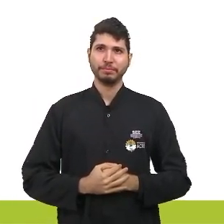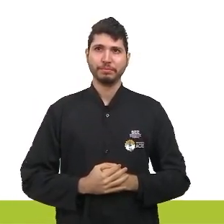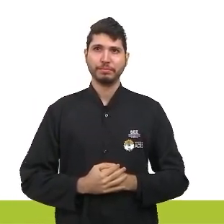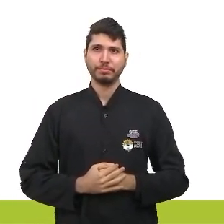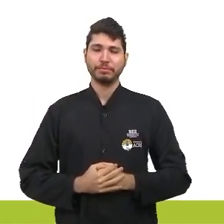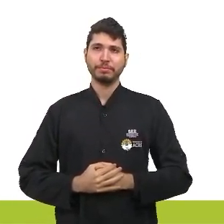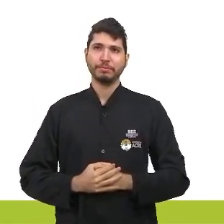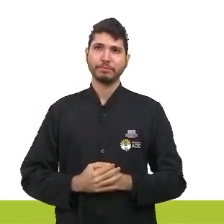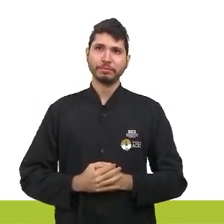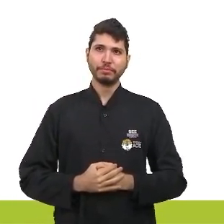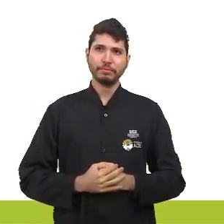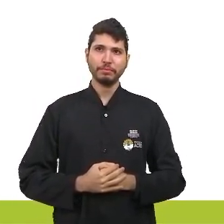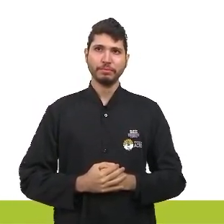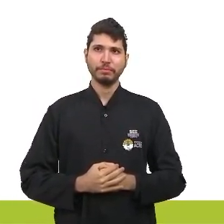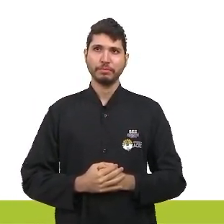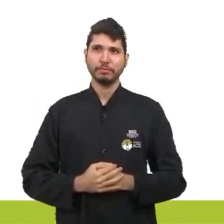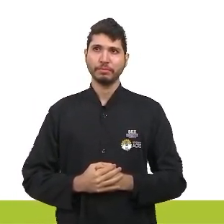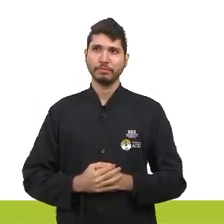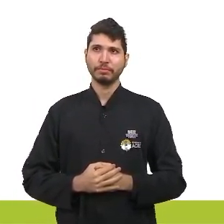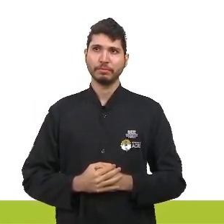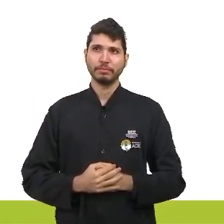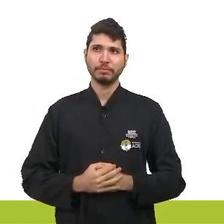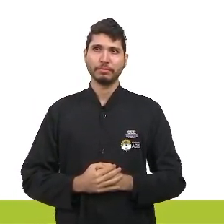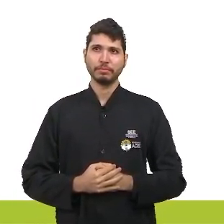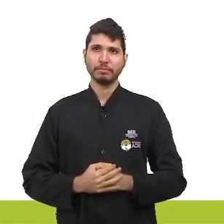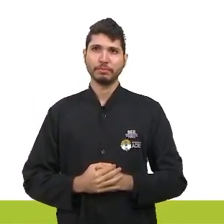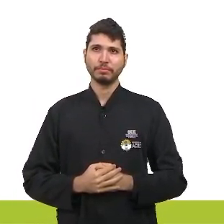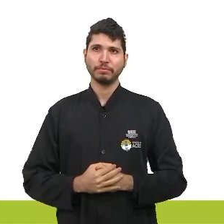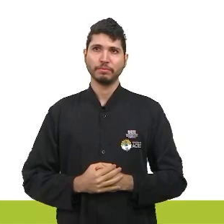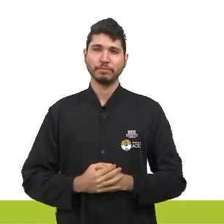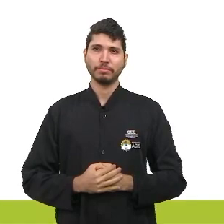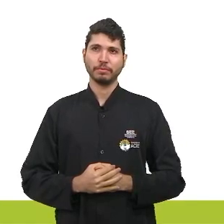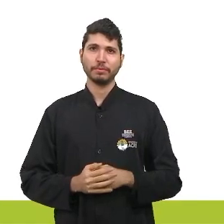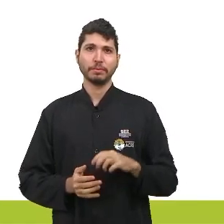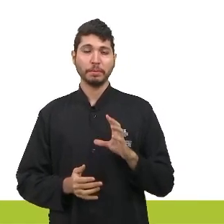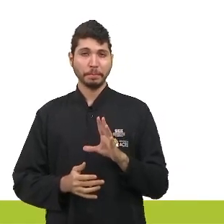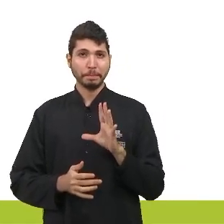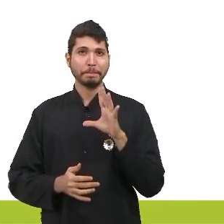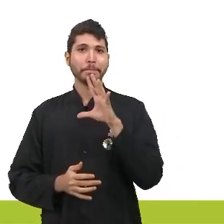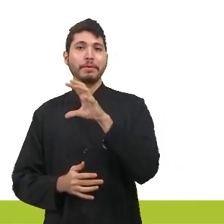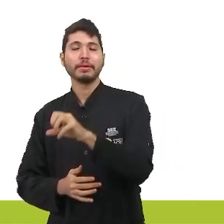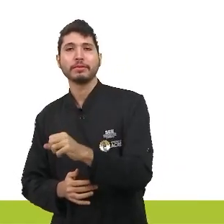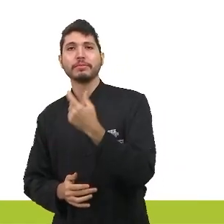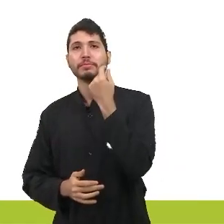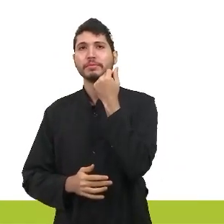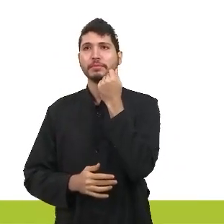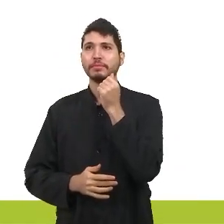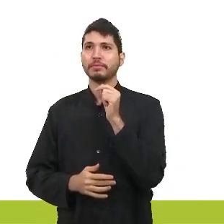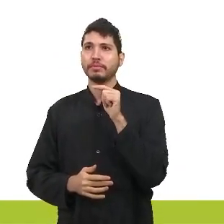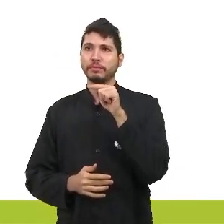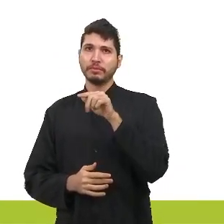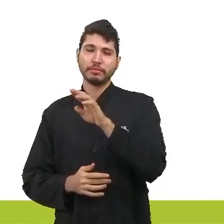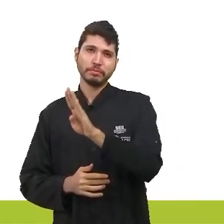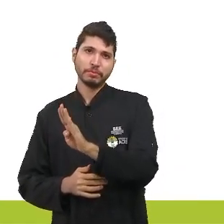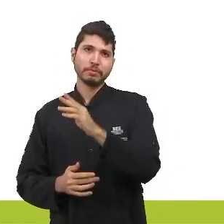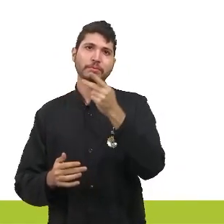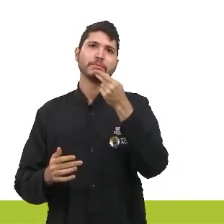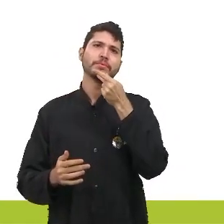agora ao acaso um lápis de B. Qual é a probabilidade desse lápis ser